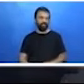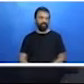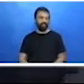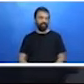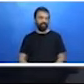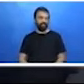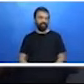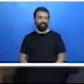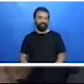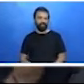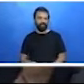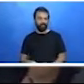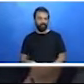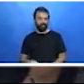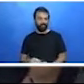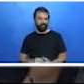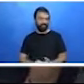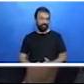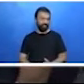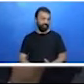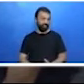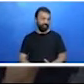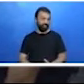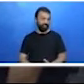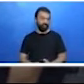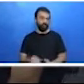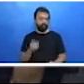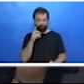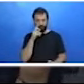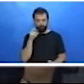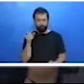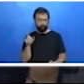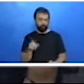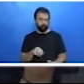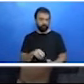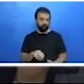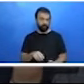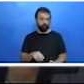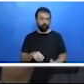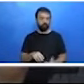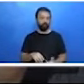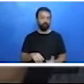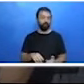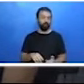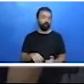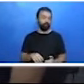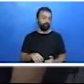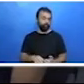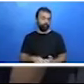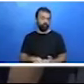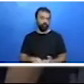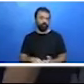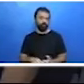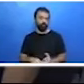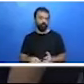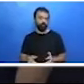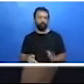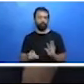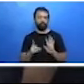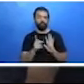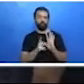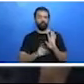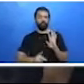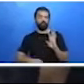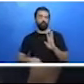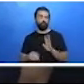batuque, que uma onça te cutuque. Olha só, esses são poemas sapecas das rimas traquinas de Almir